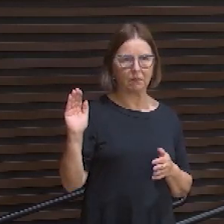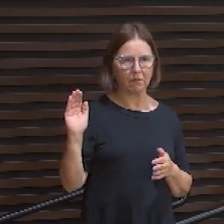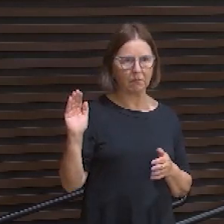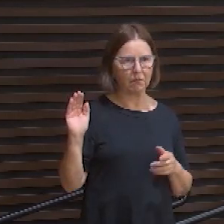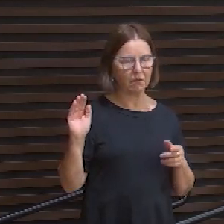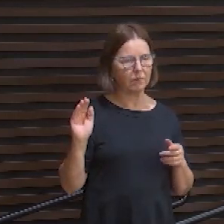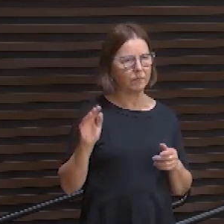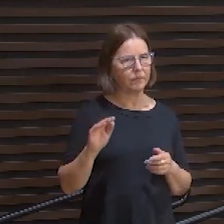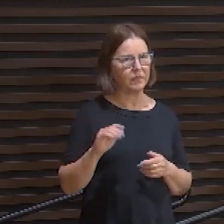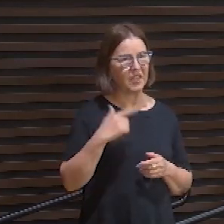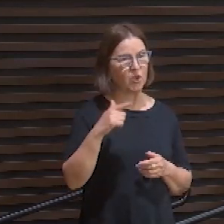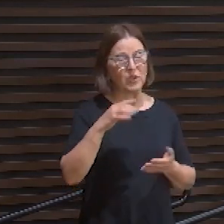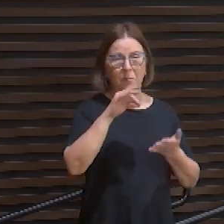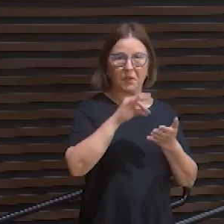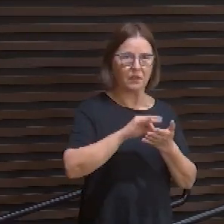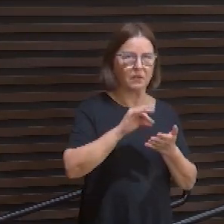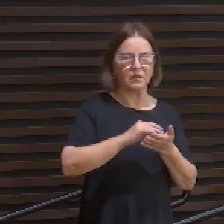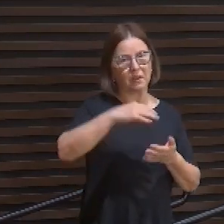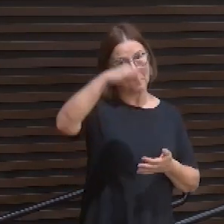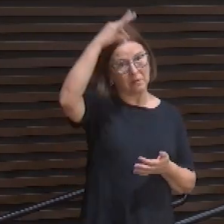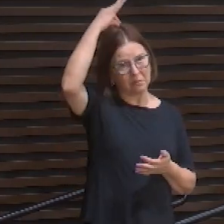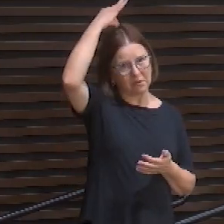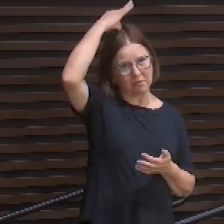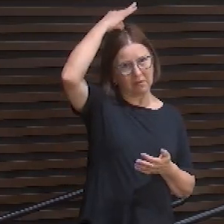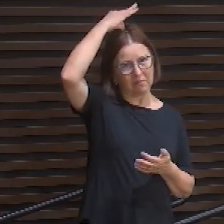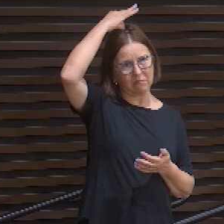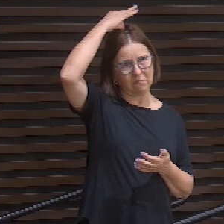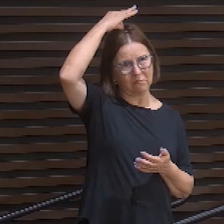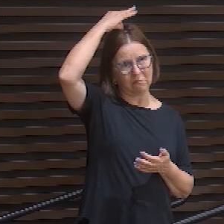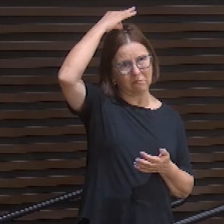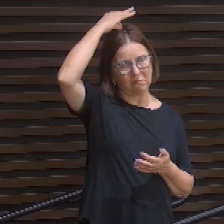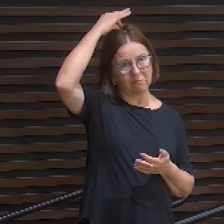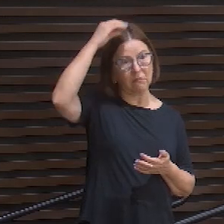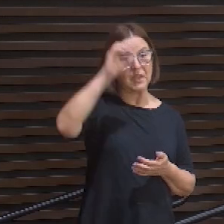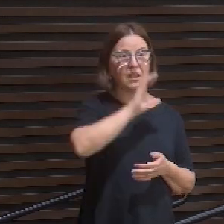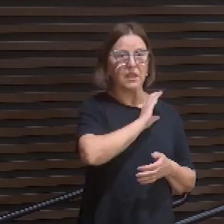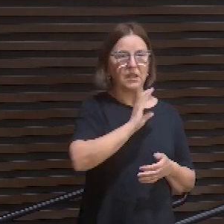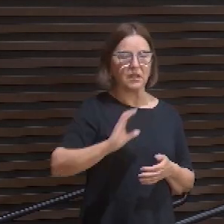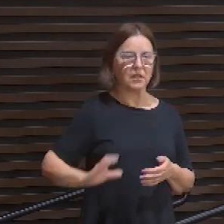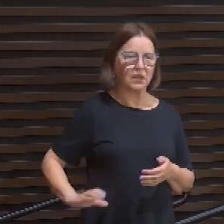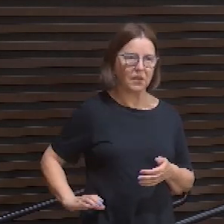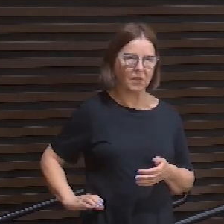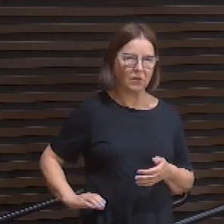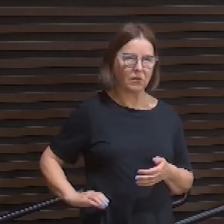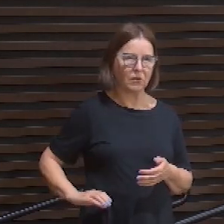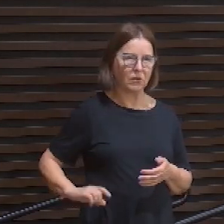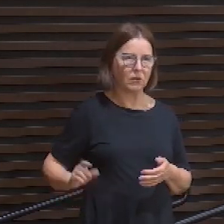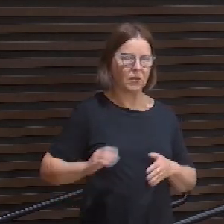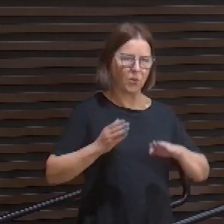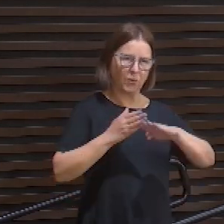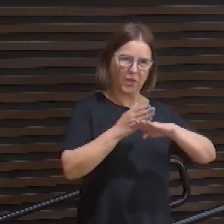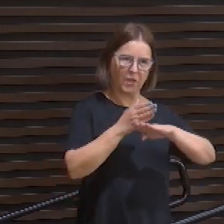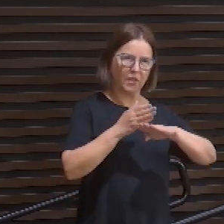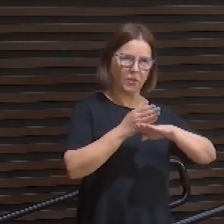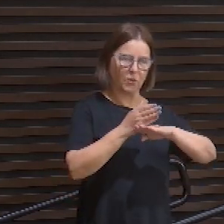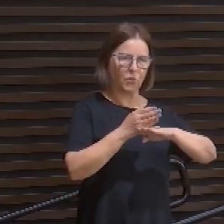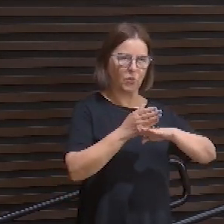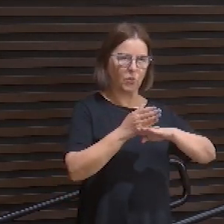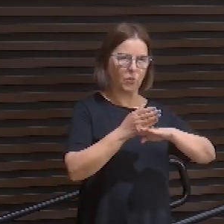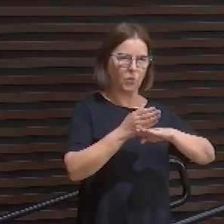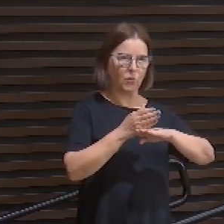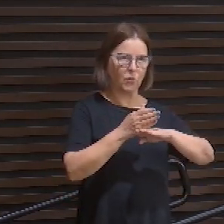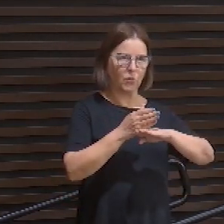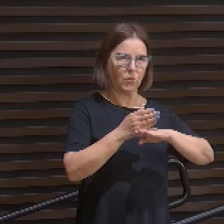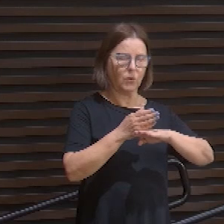Não há uma realidade espiritual. E Cristo não entrou no santuário feito por